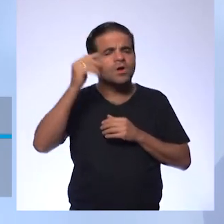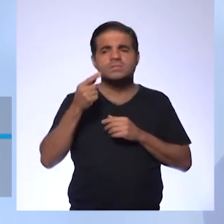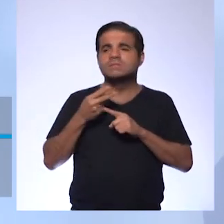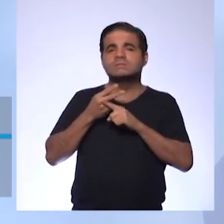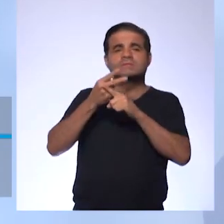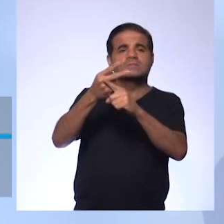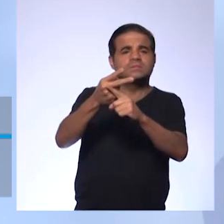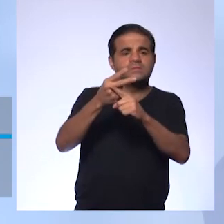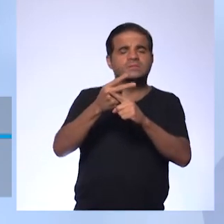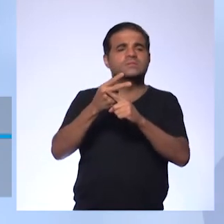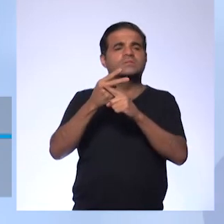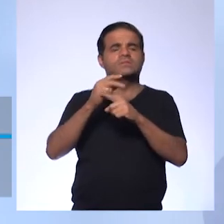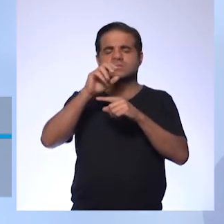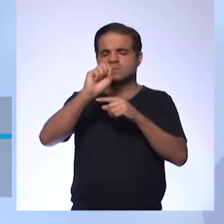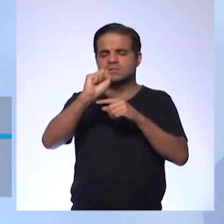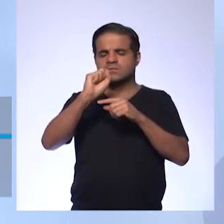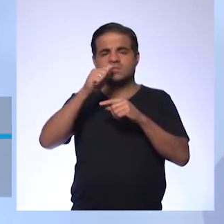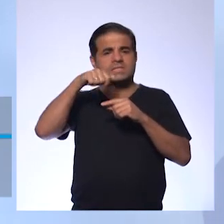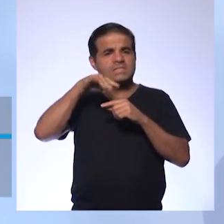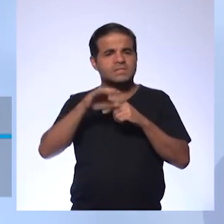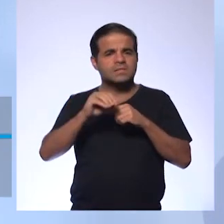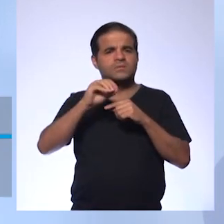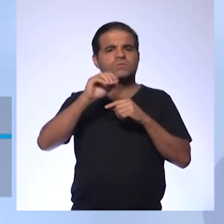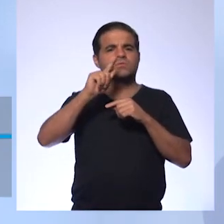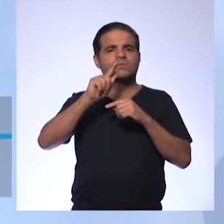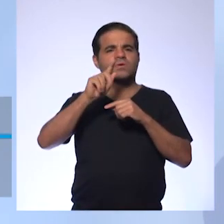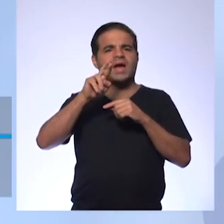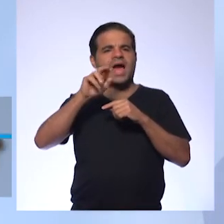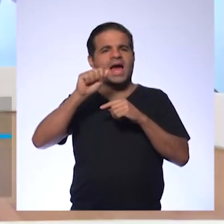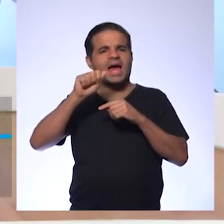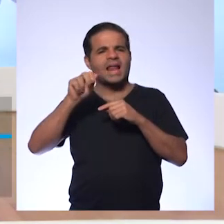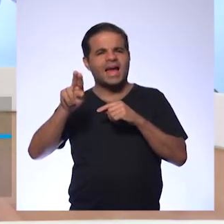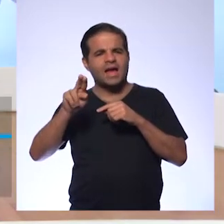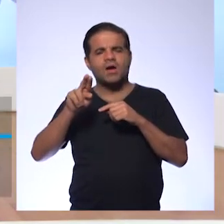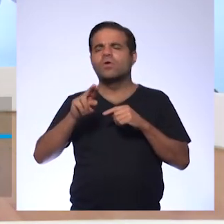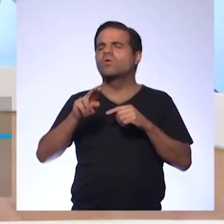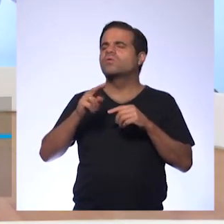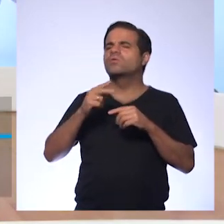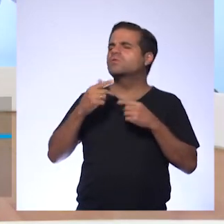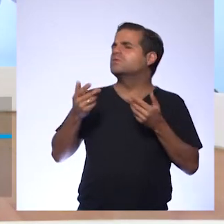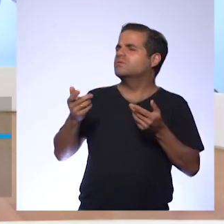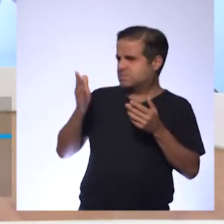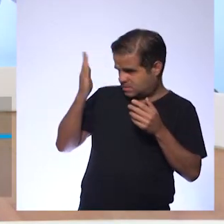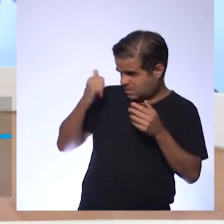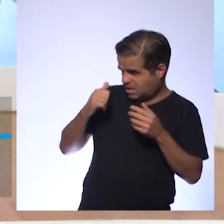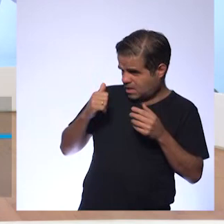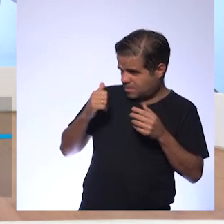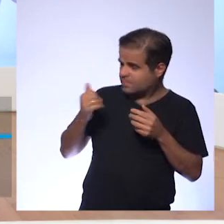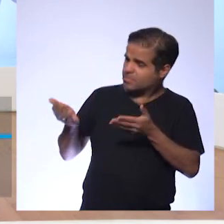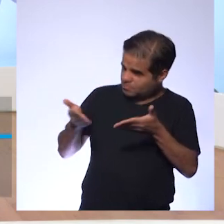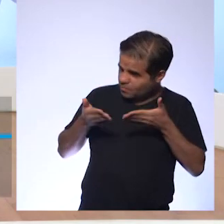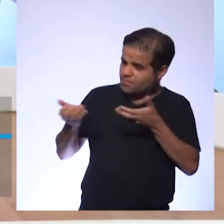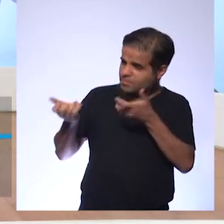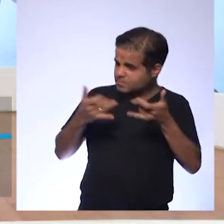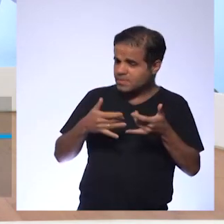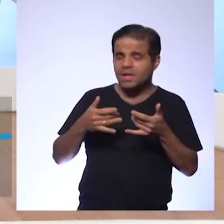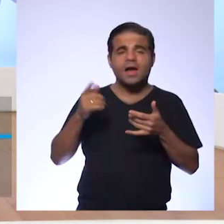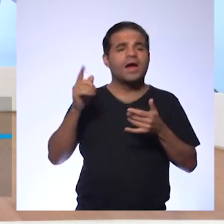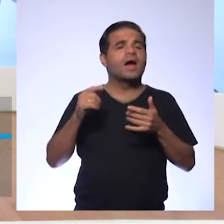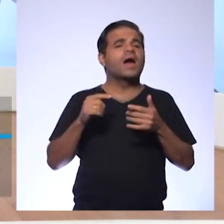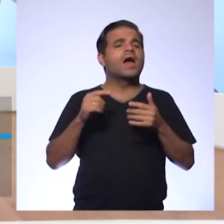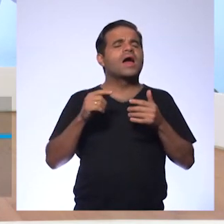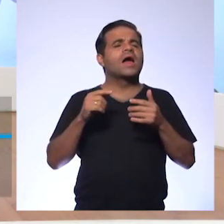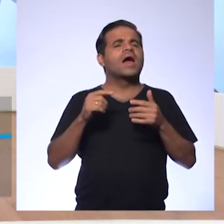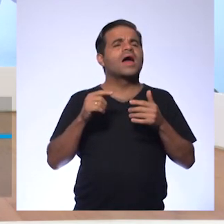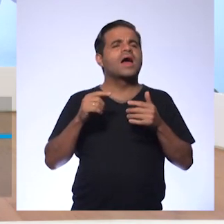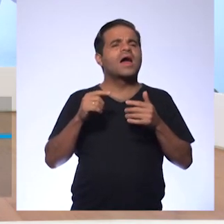do Santo Graal, né? Que é o... Essa parte eu sei. Exato. Então, por favor, Não, professora, que é não, pode o Santo Graal, continuar. que é